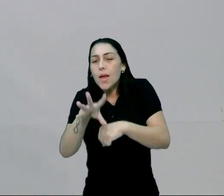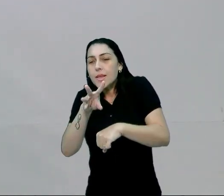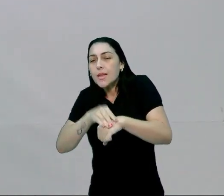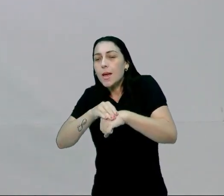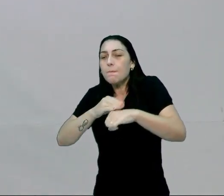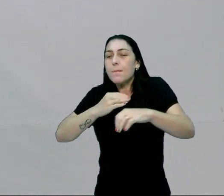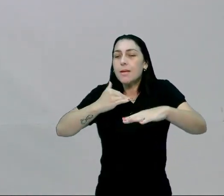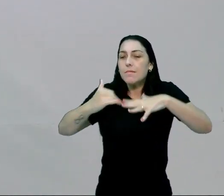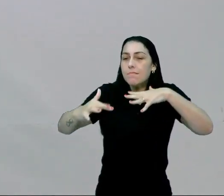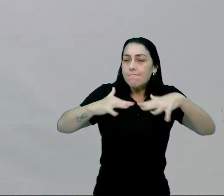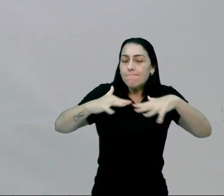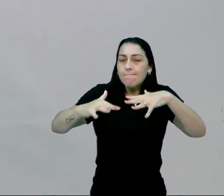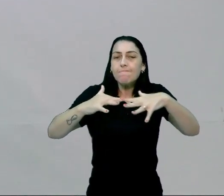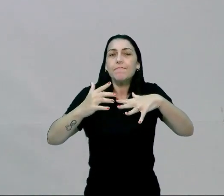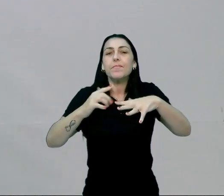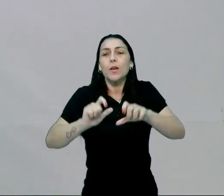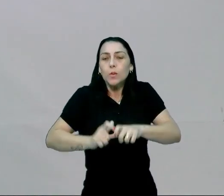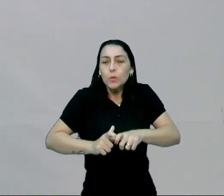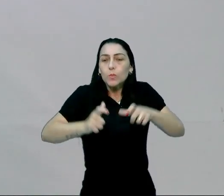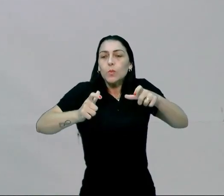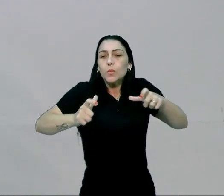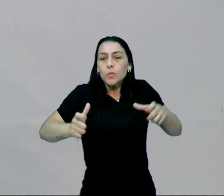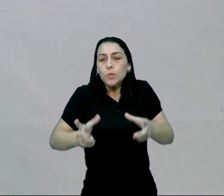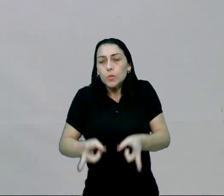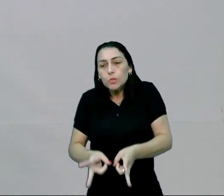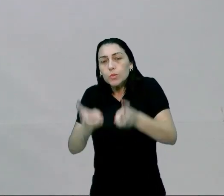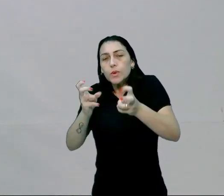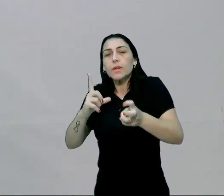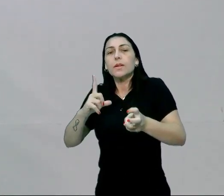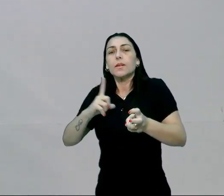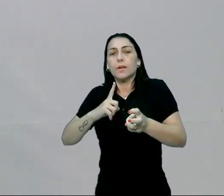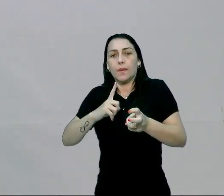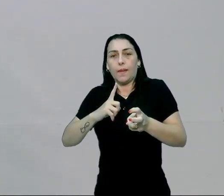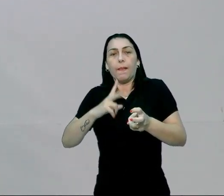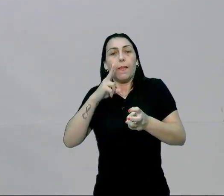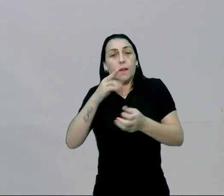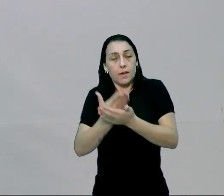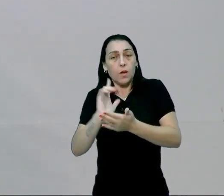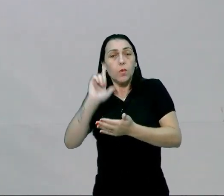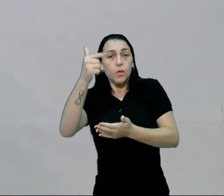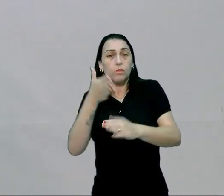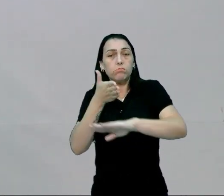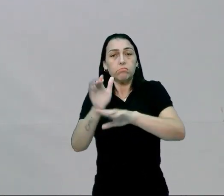essa dinâmica de ir ampliando as percepções que a gente tem. Para ver essa aula e